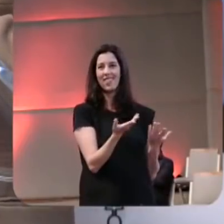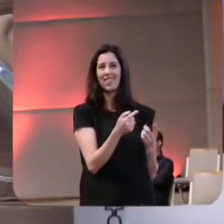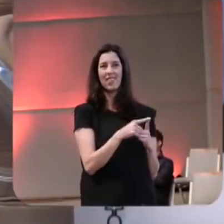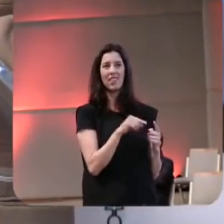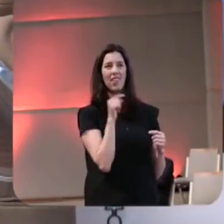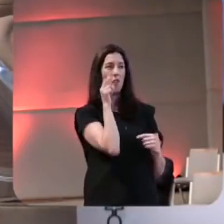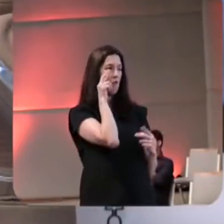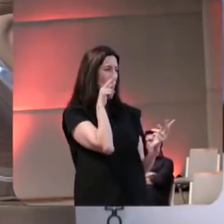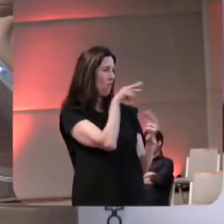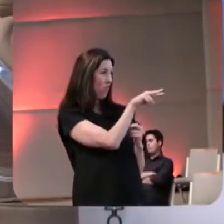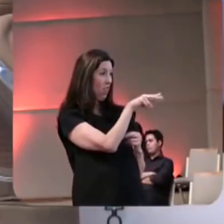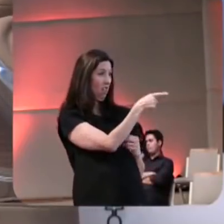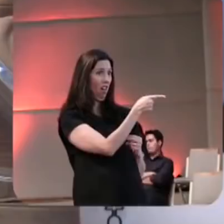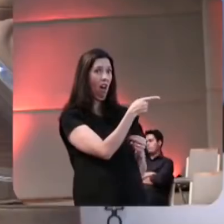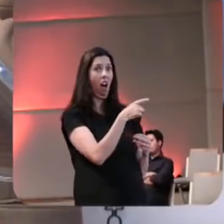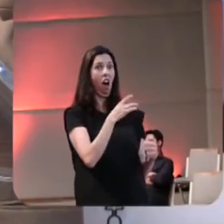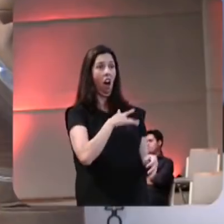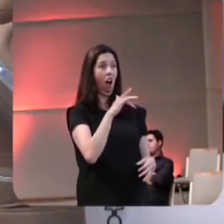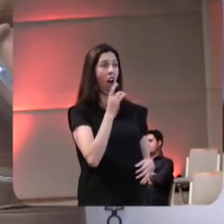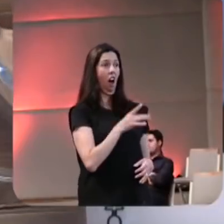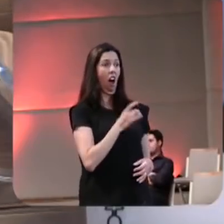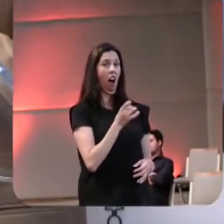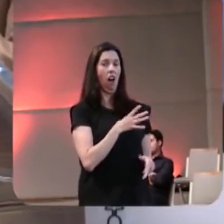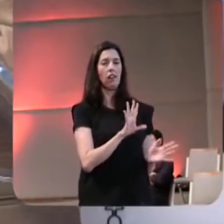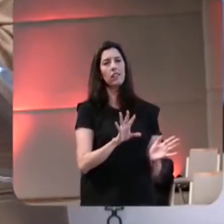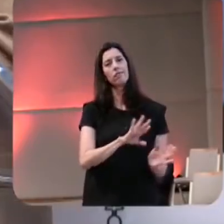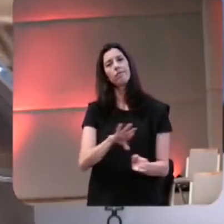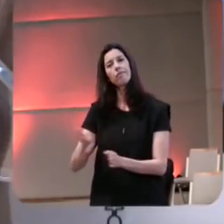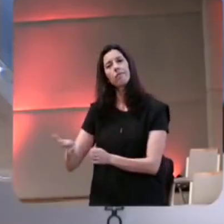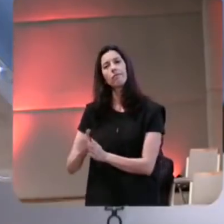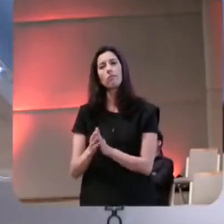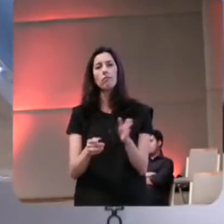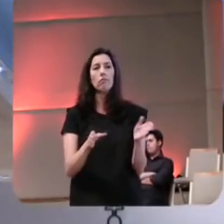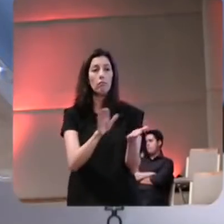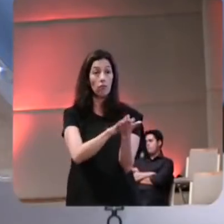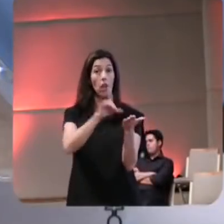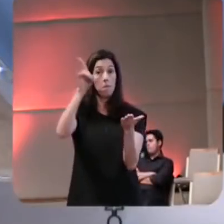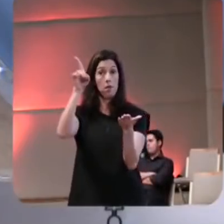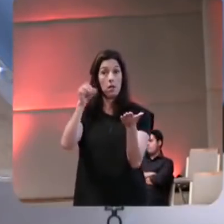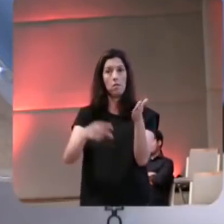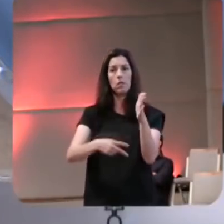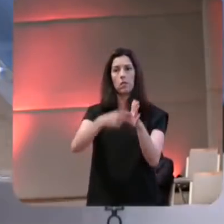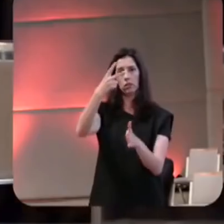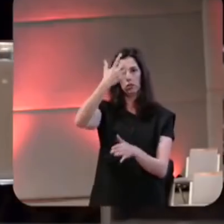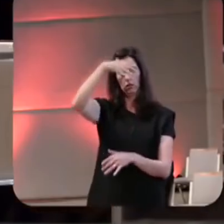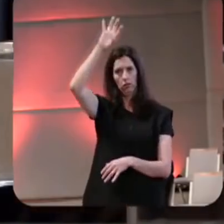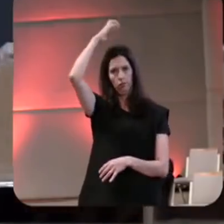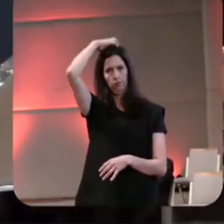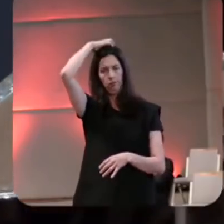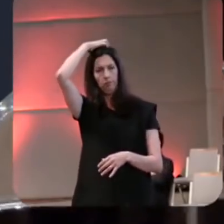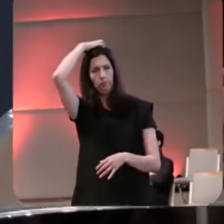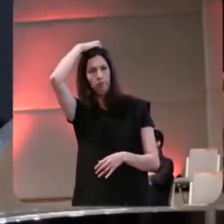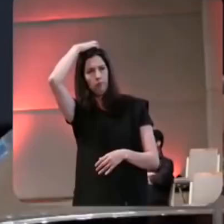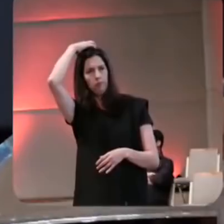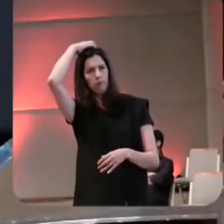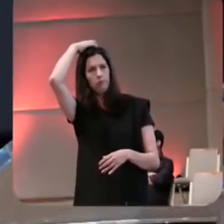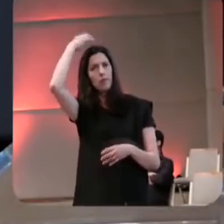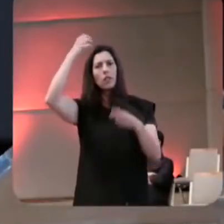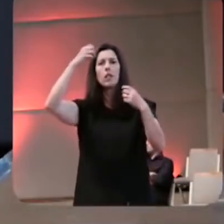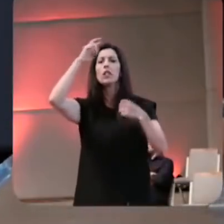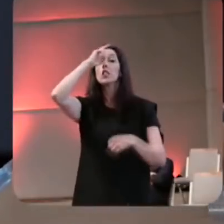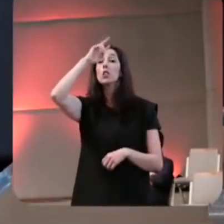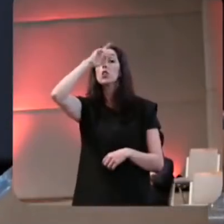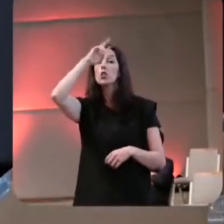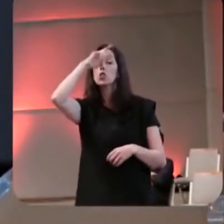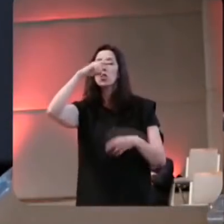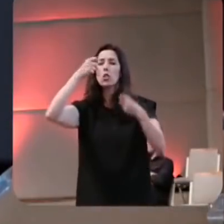mesmo livro, segundo livro de Reis, vai contar a história de um dos ajudantes